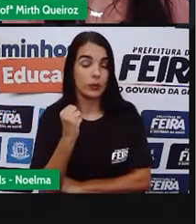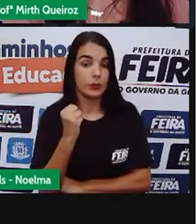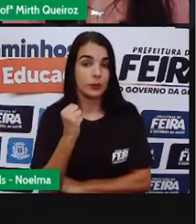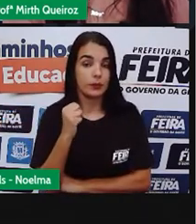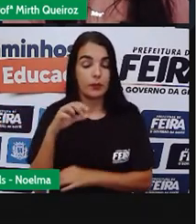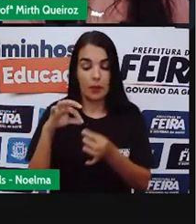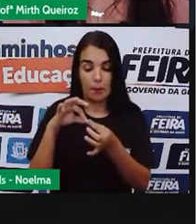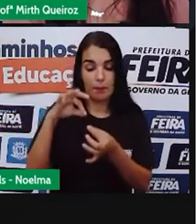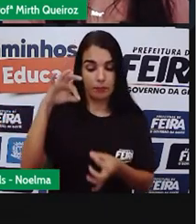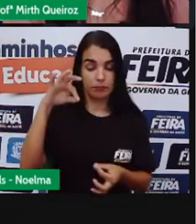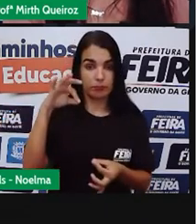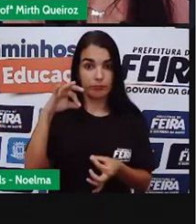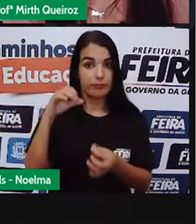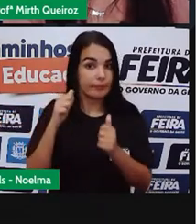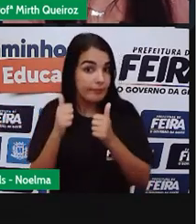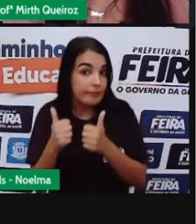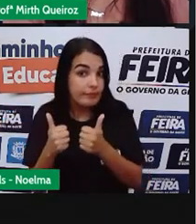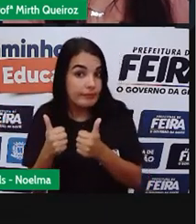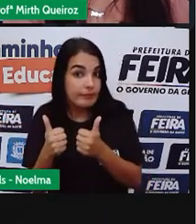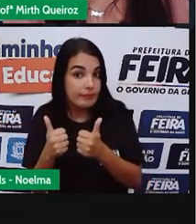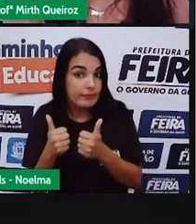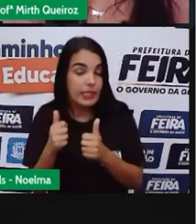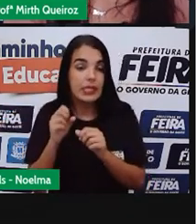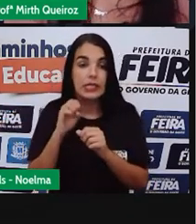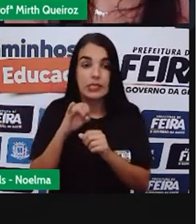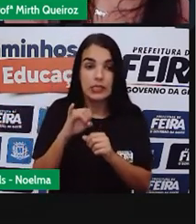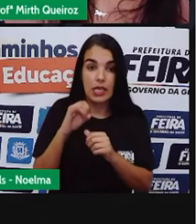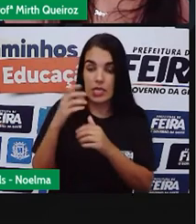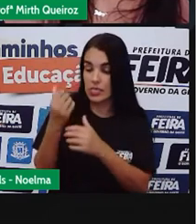298 varetas, certo? Então, nós vamos pegar